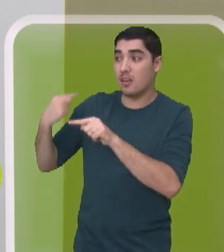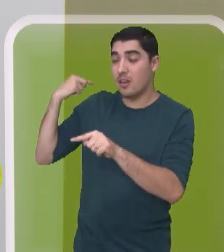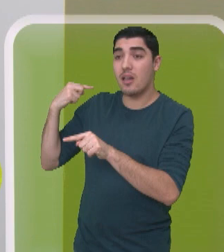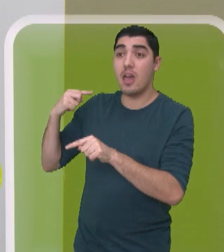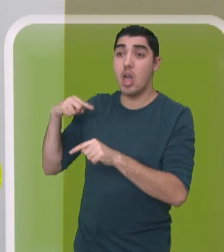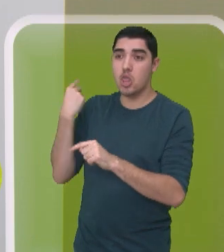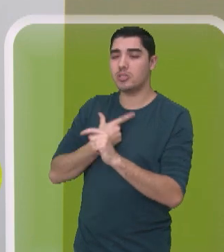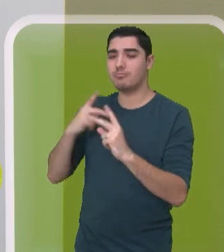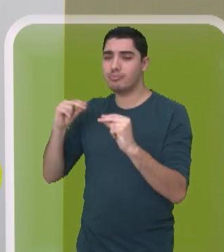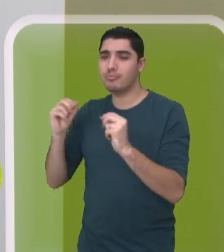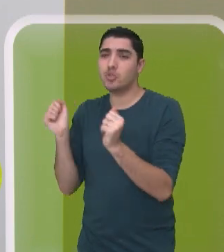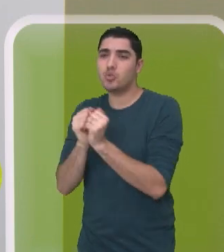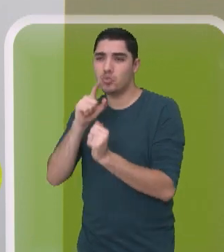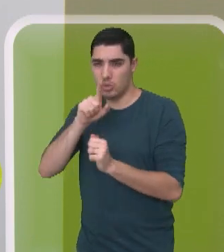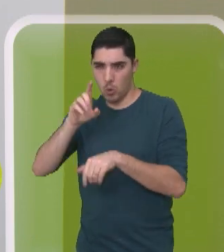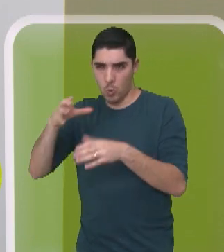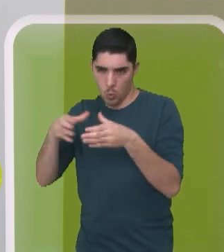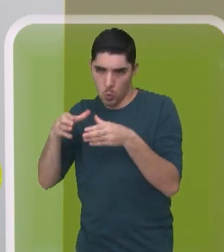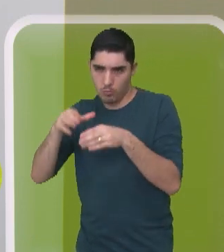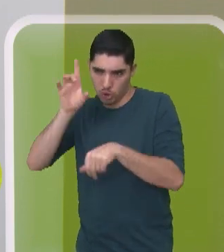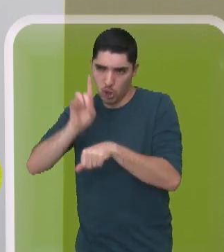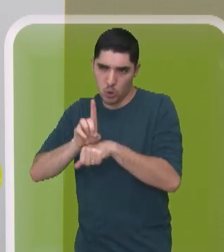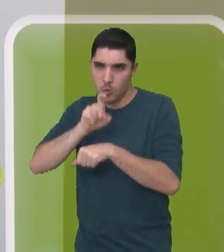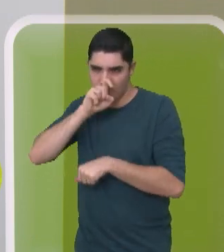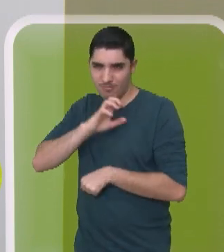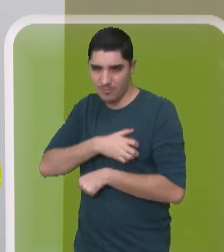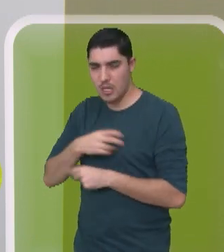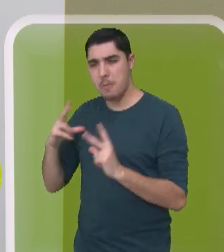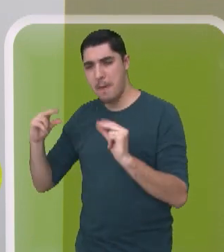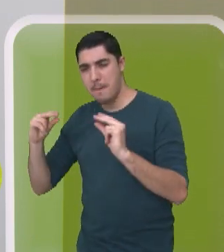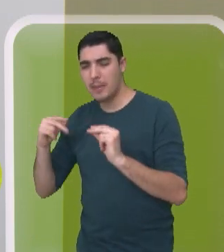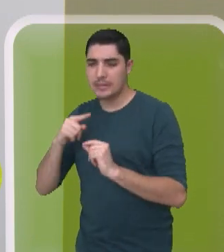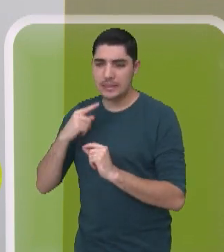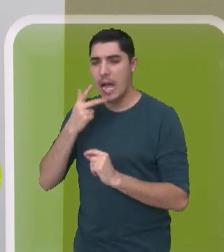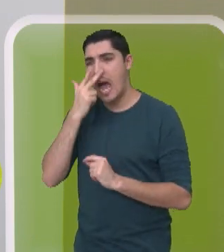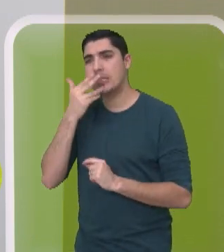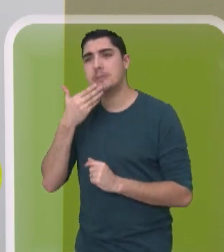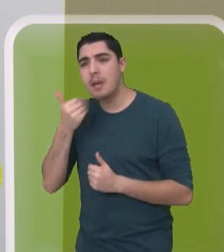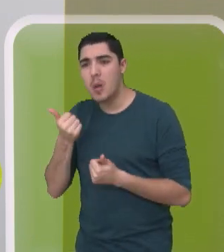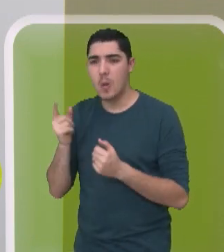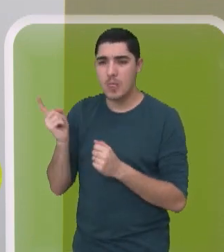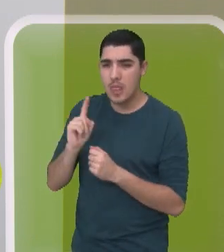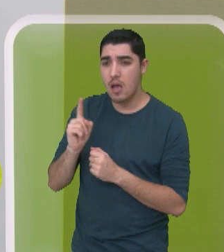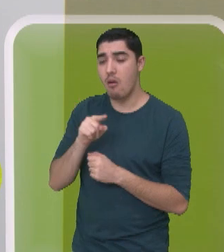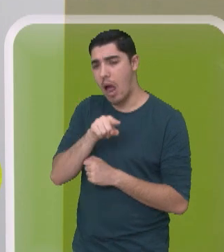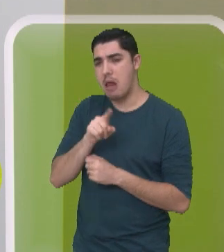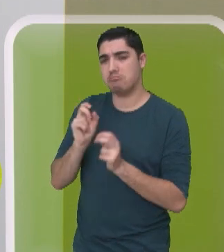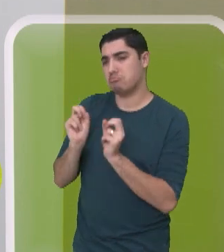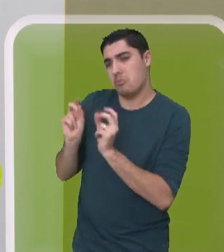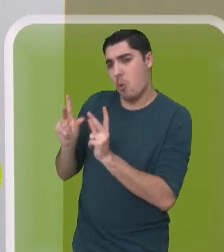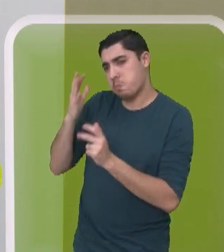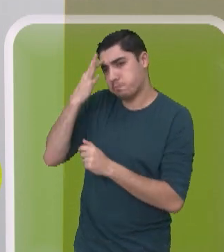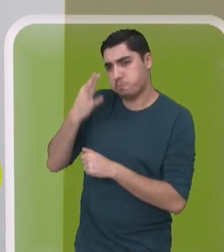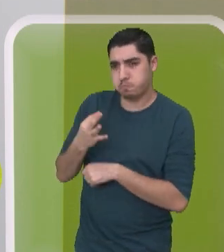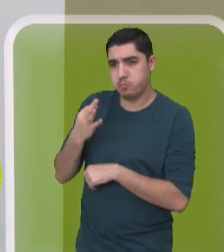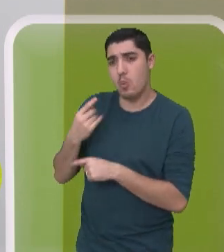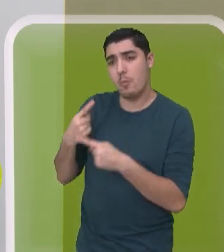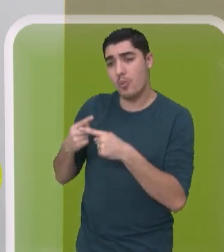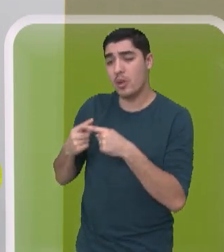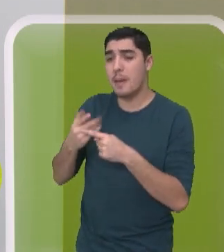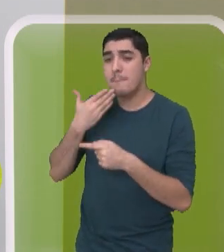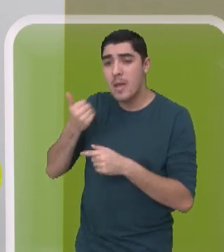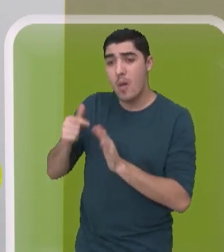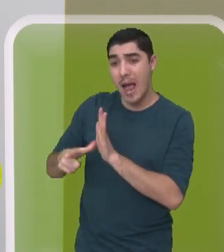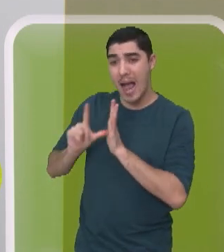José para, nesse momento, focar nessa criação da SAF, numa questão mais organizada, preparar o futebol para